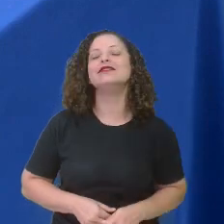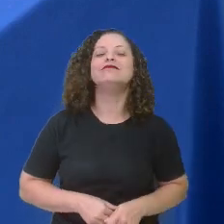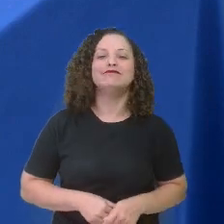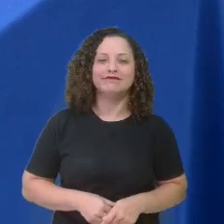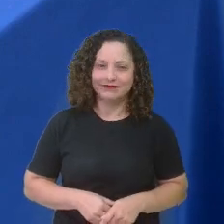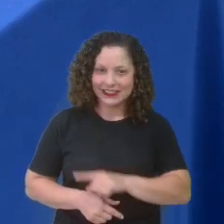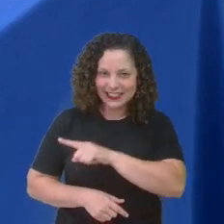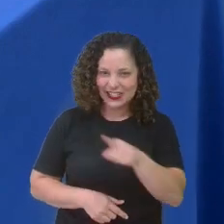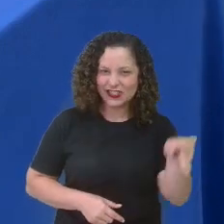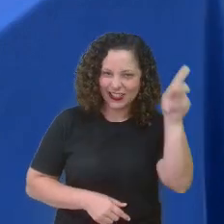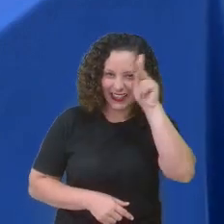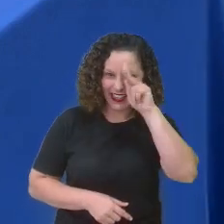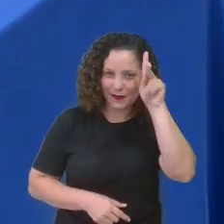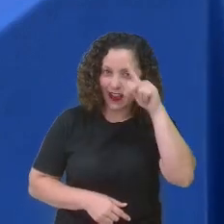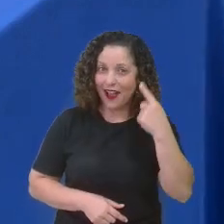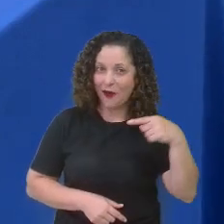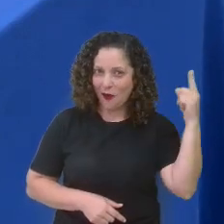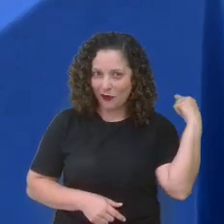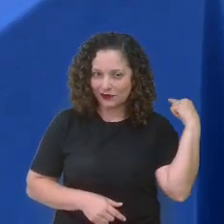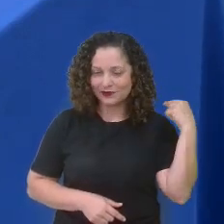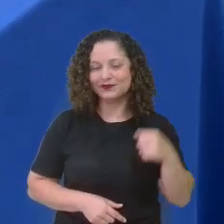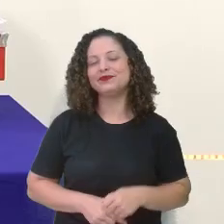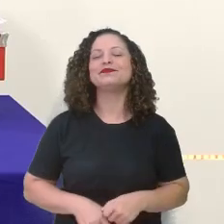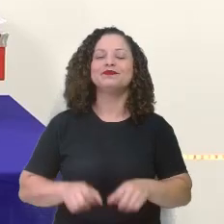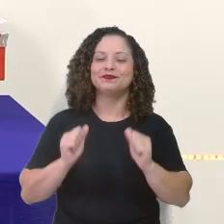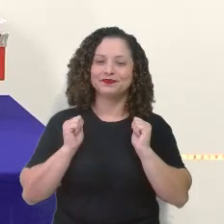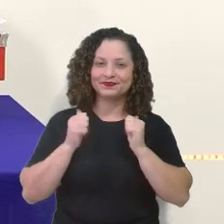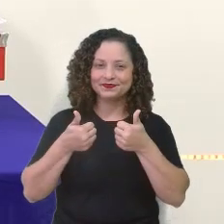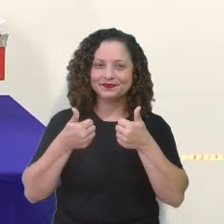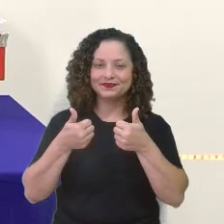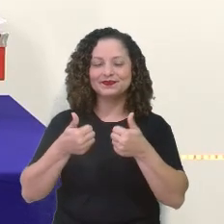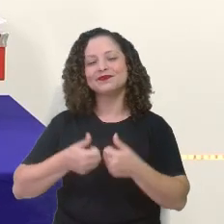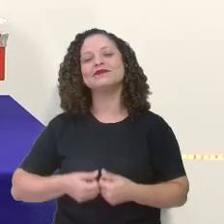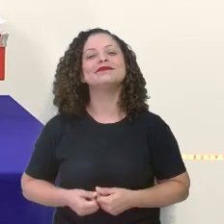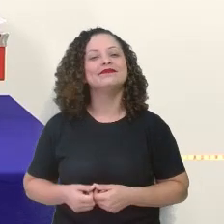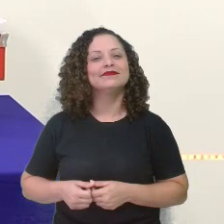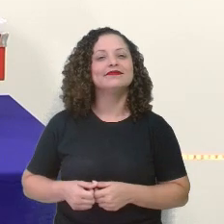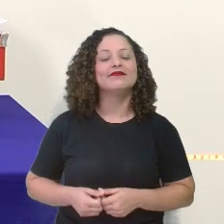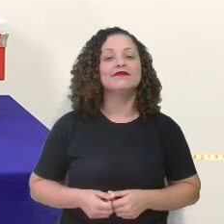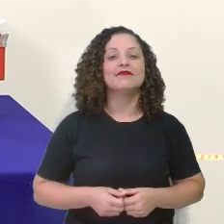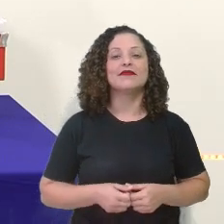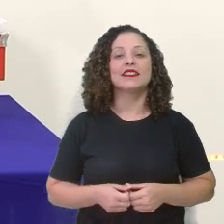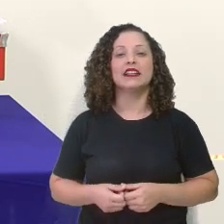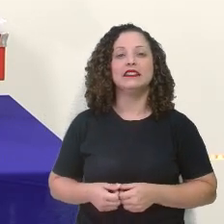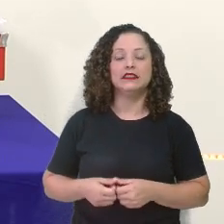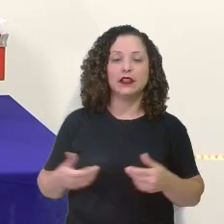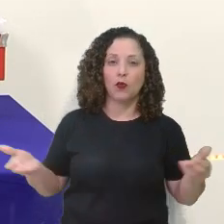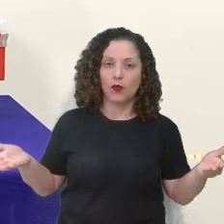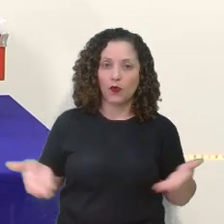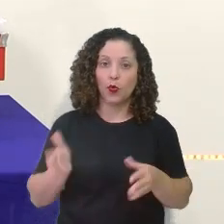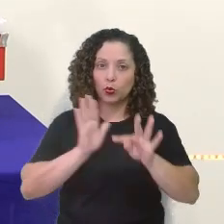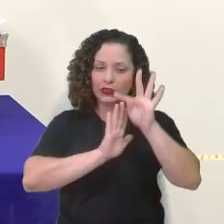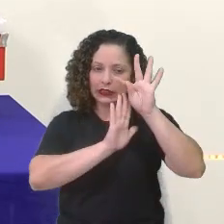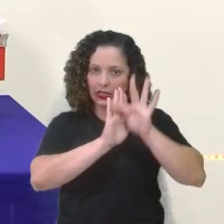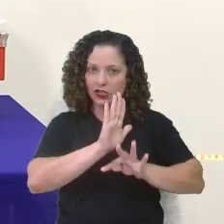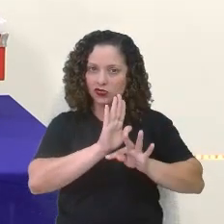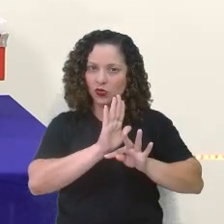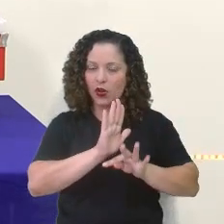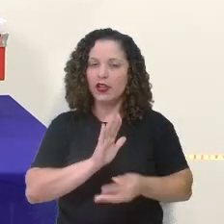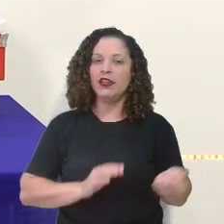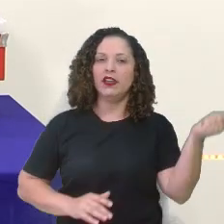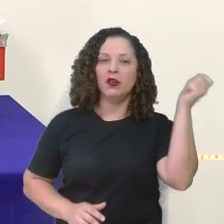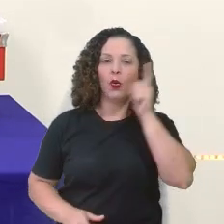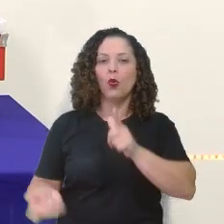Ah, lembraram, muito bem. Então, a partir desse texto, a gente